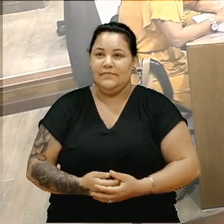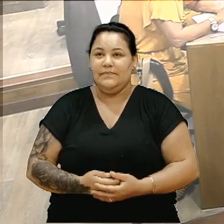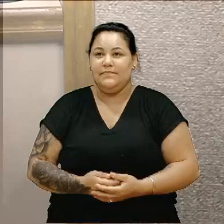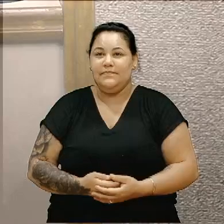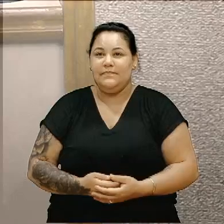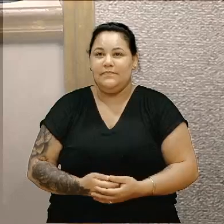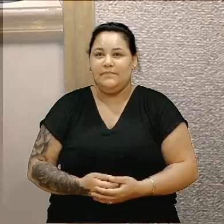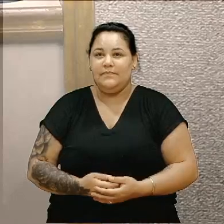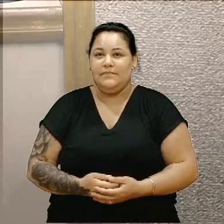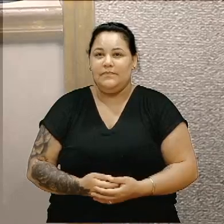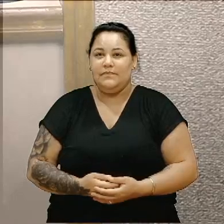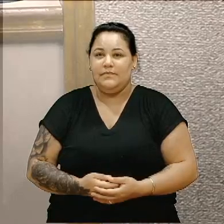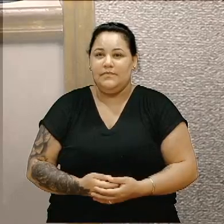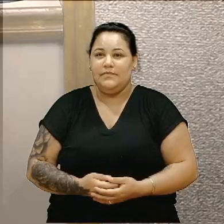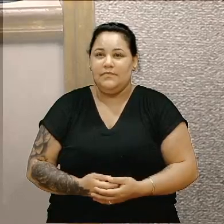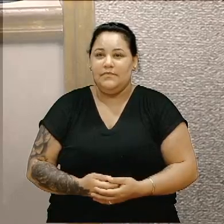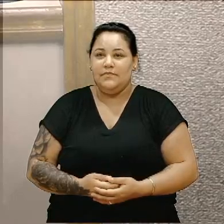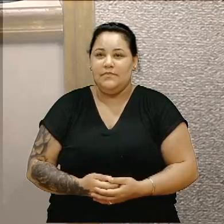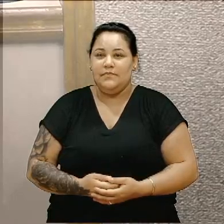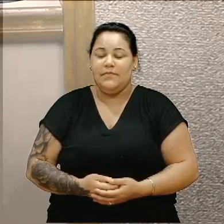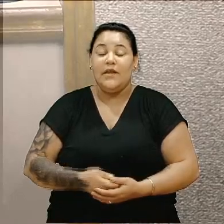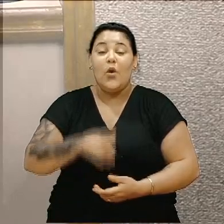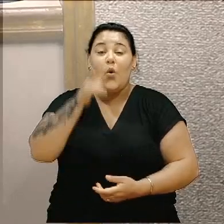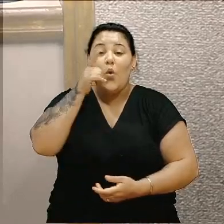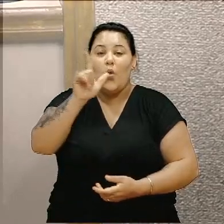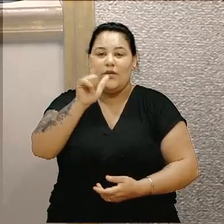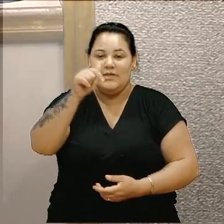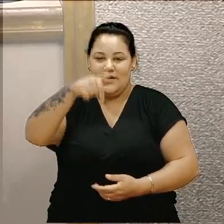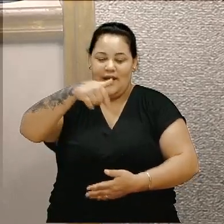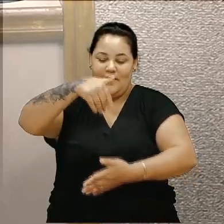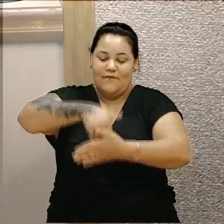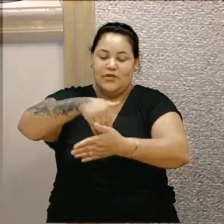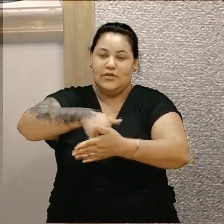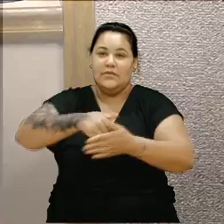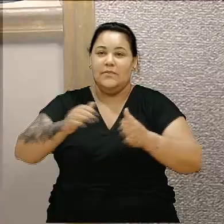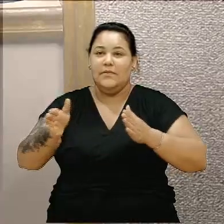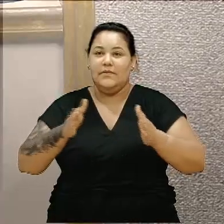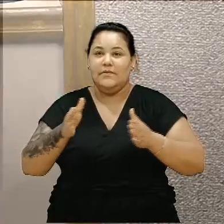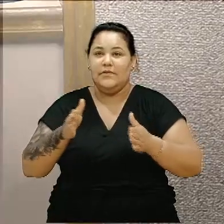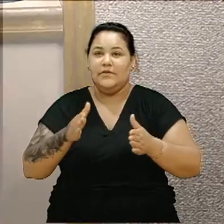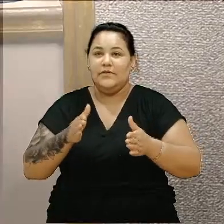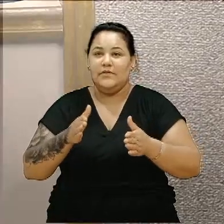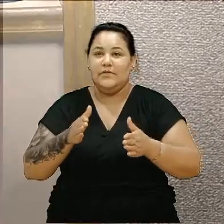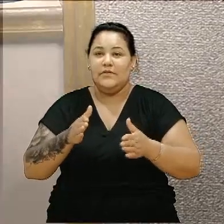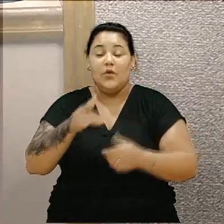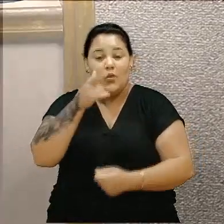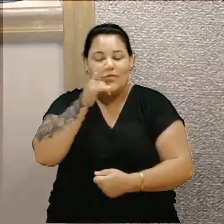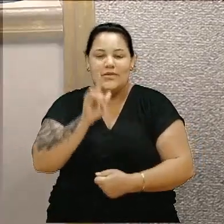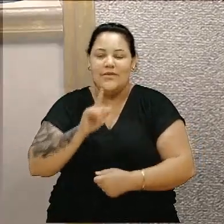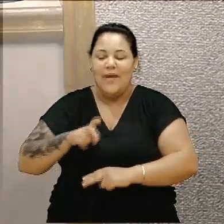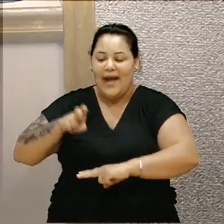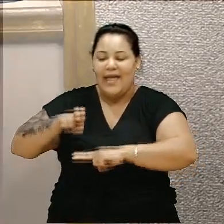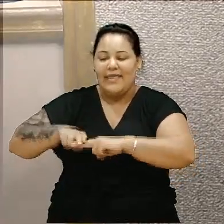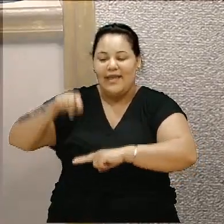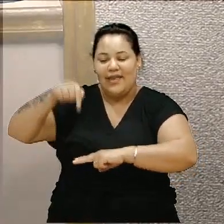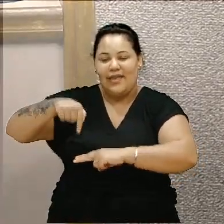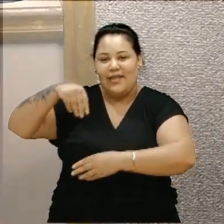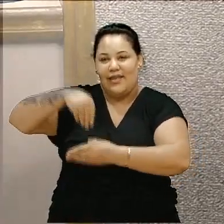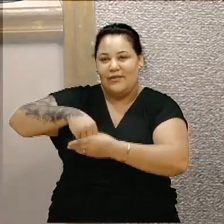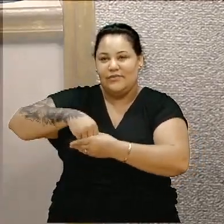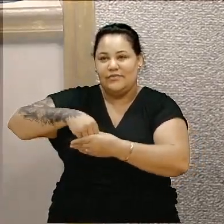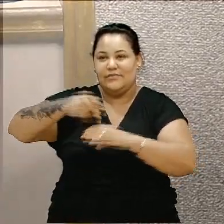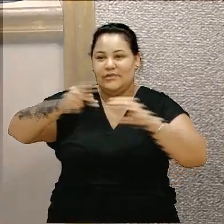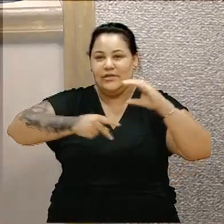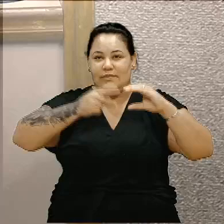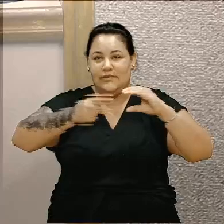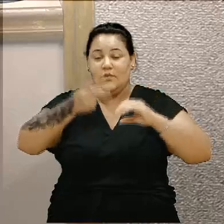pela sua conquista nessa eleição, de conseguir uma das cadeiras aqui na Câmara de Vereadores. O